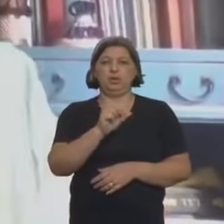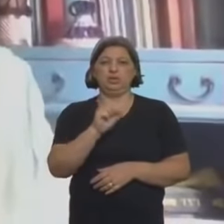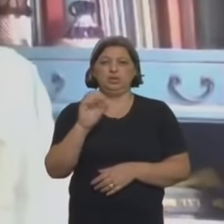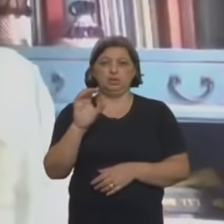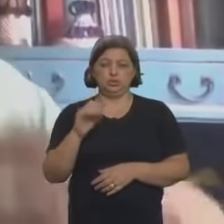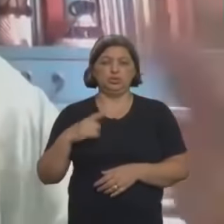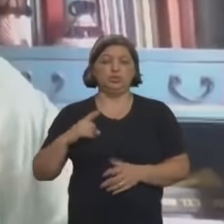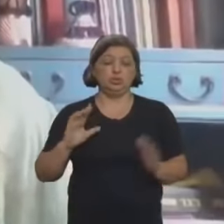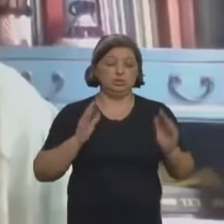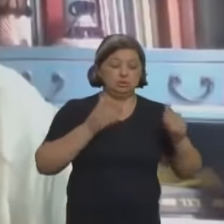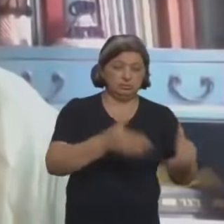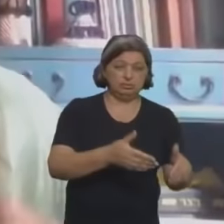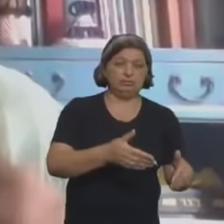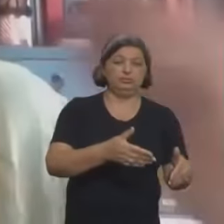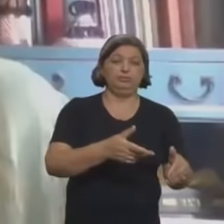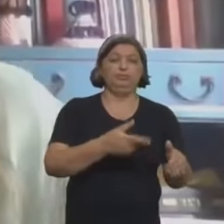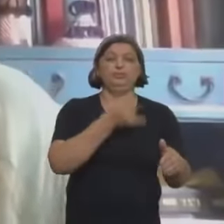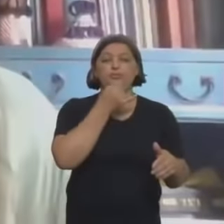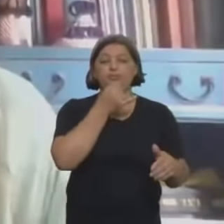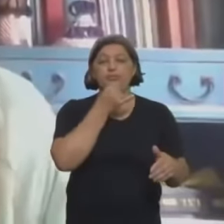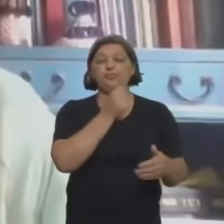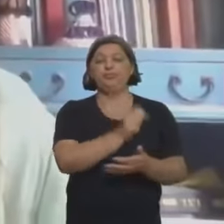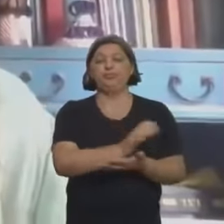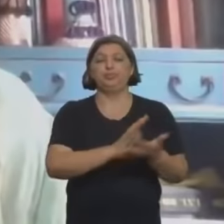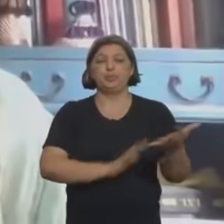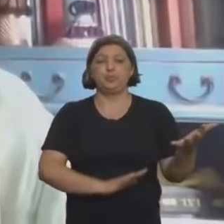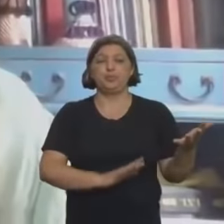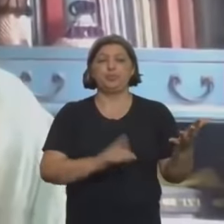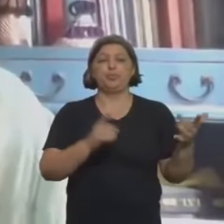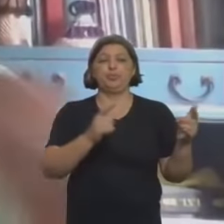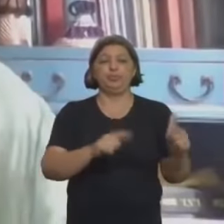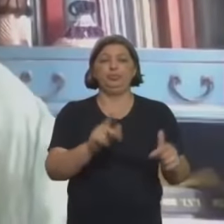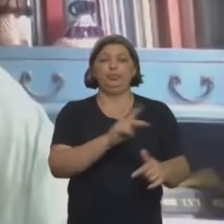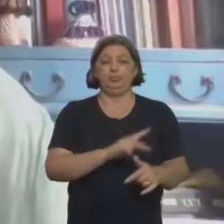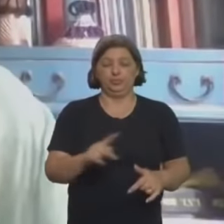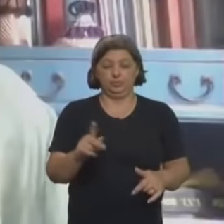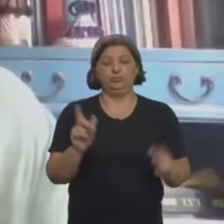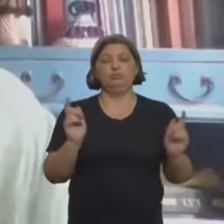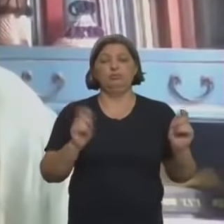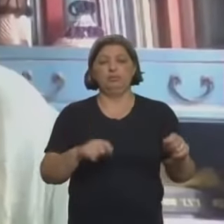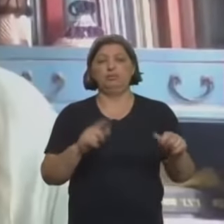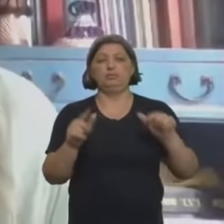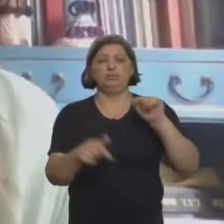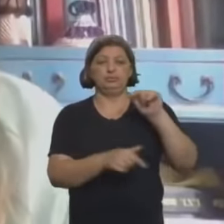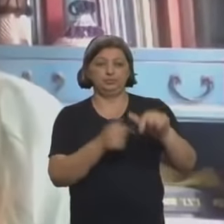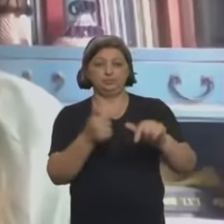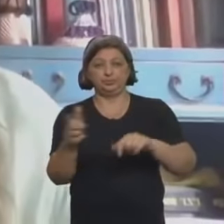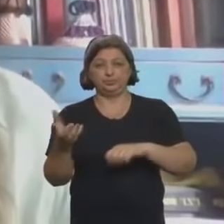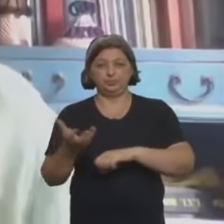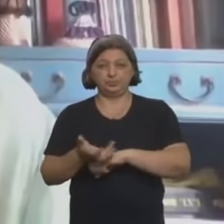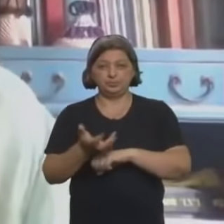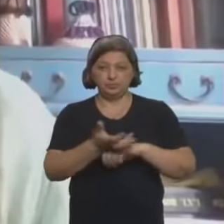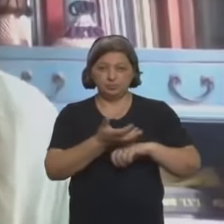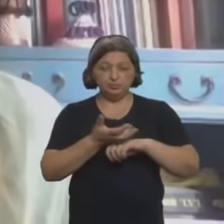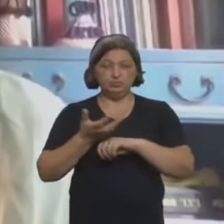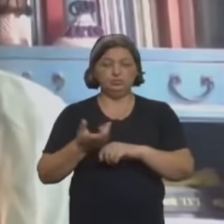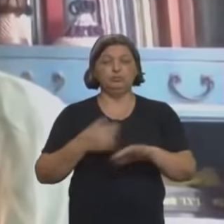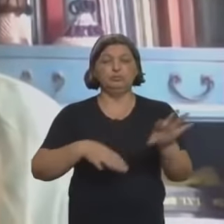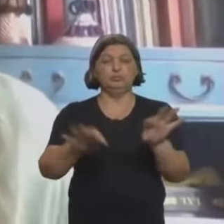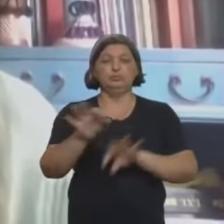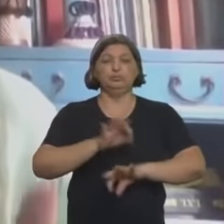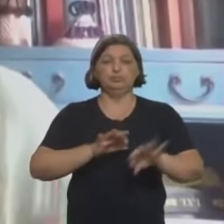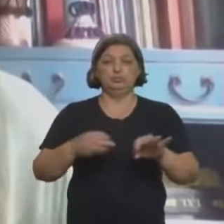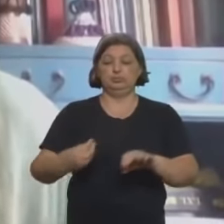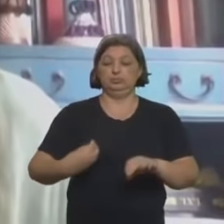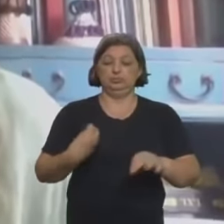voltada que dava alguns exemplos e atividades onde o professor podia trabalhar isso nas outras disciplinas. O projeto de convivência